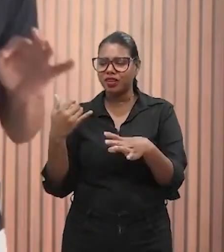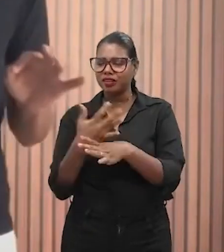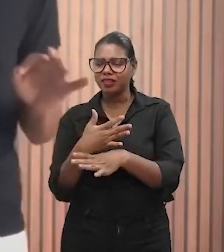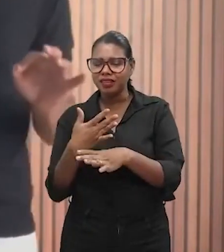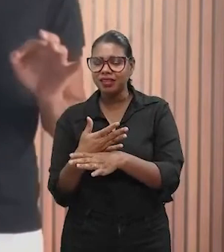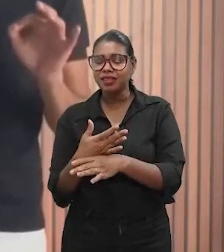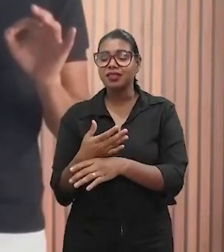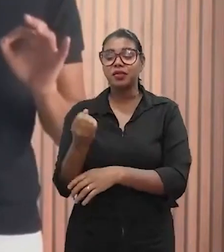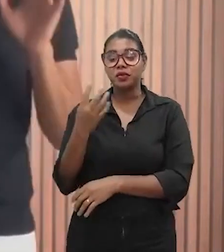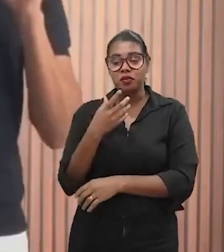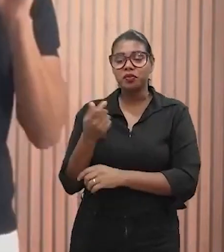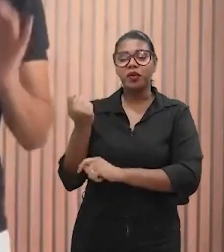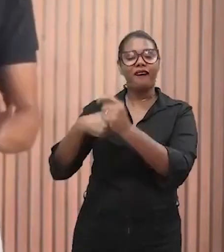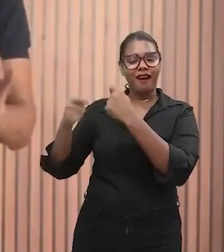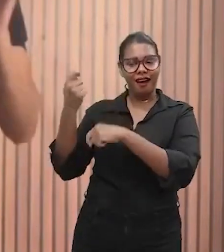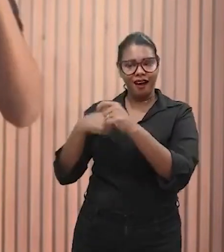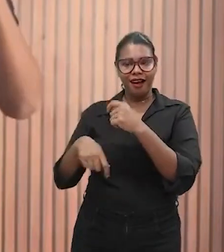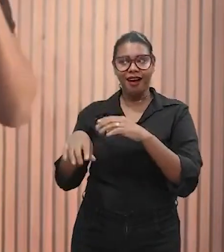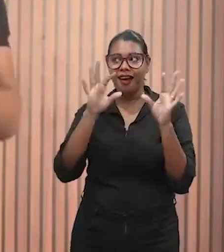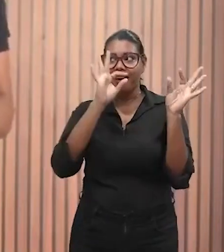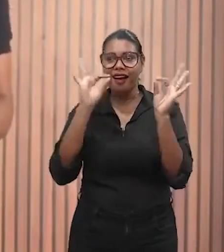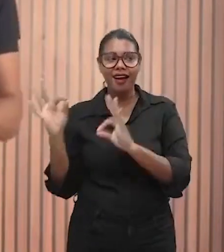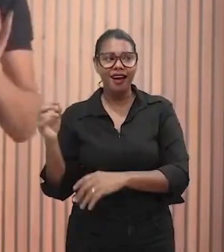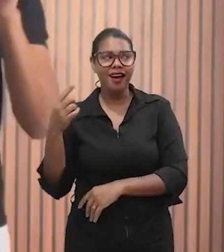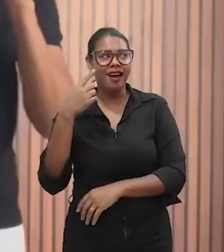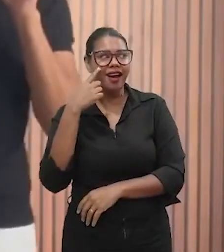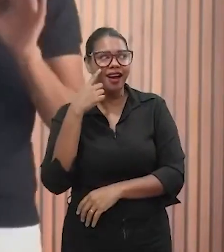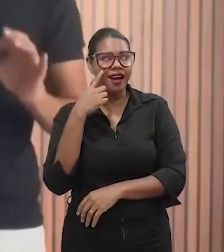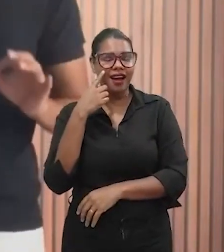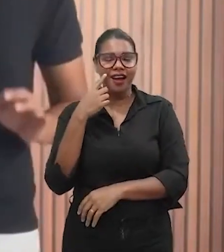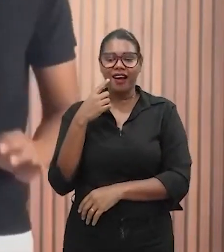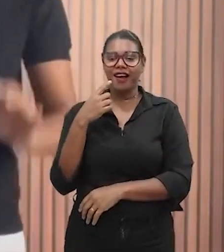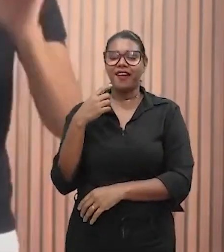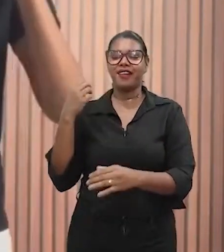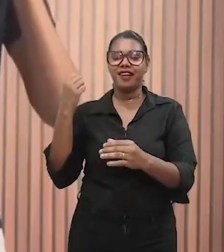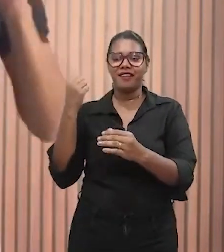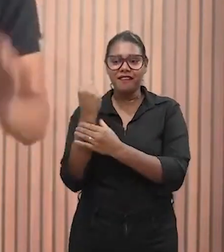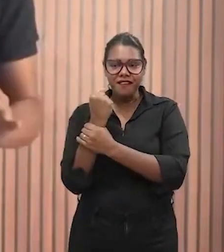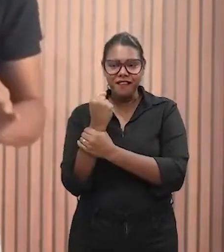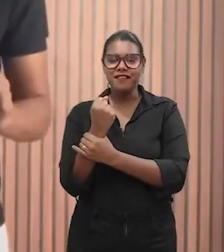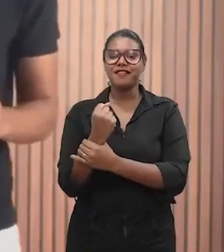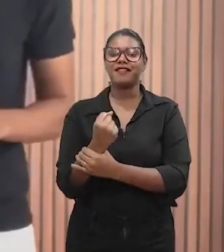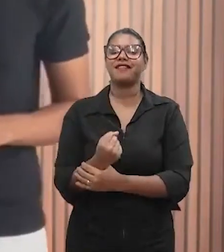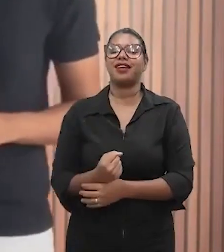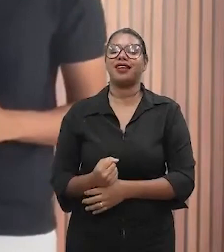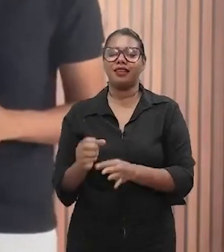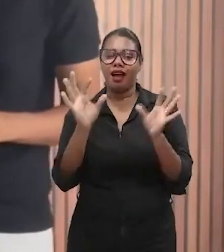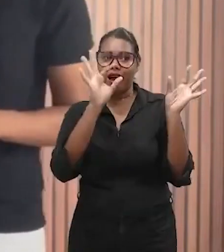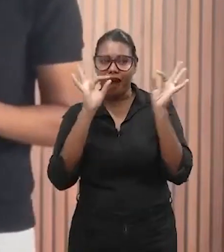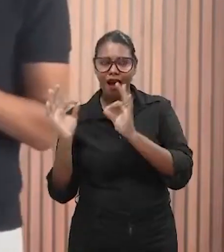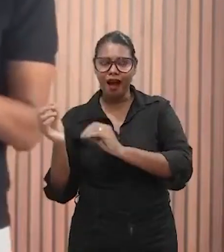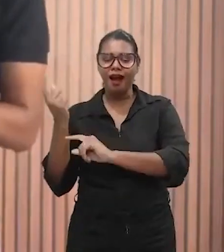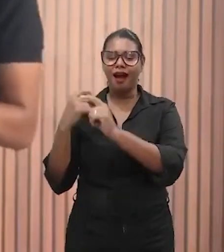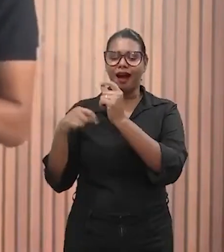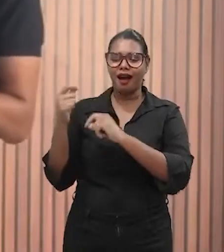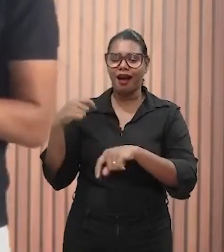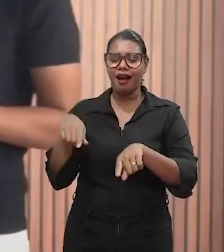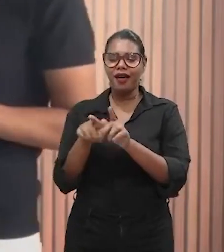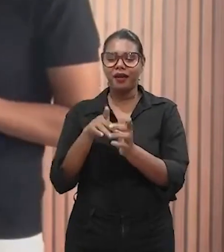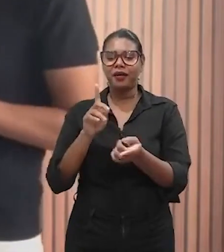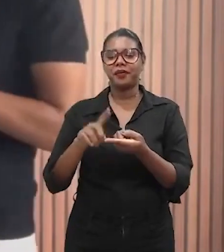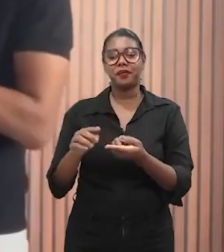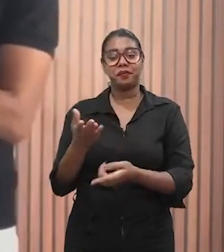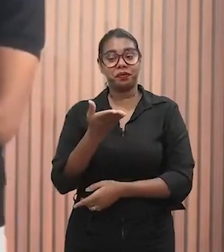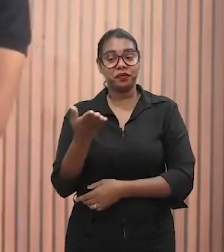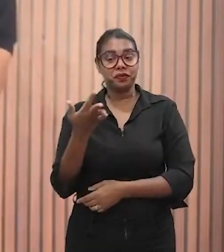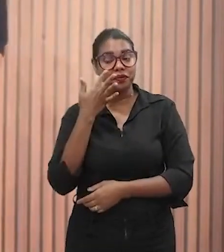bom administrador, ele tem que ter olhar firme, ele tem que ter uma visão holística da coisa. Ou seja, não adianta